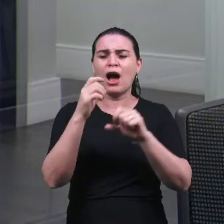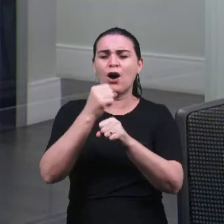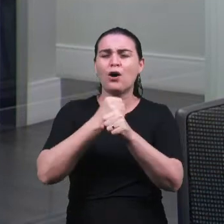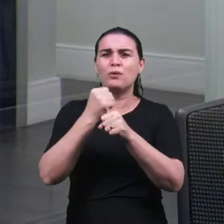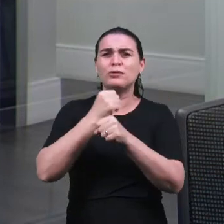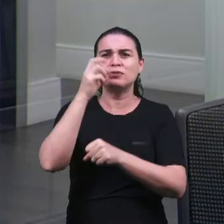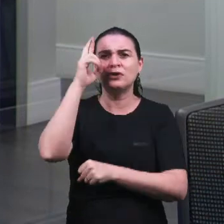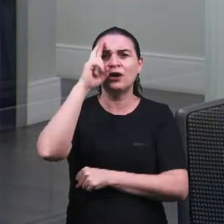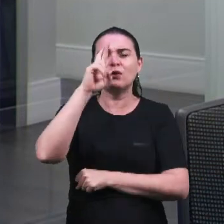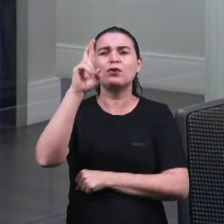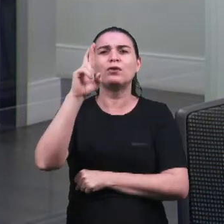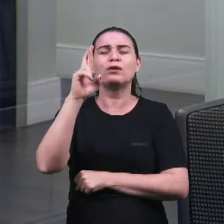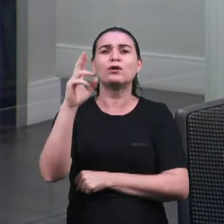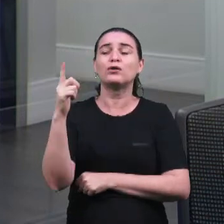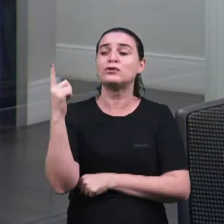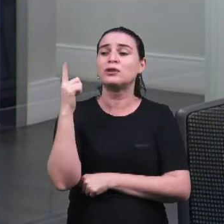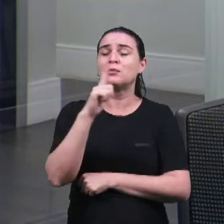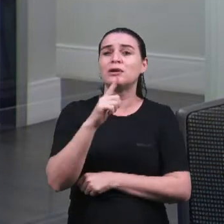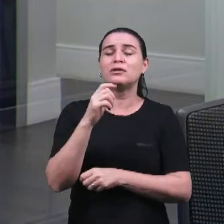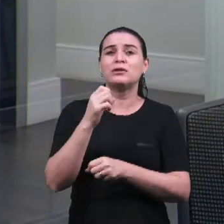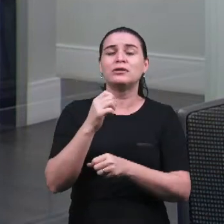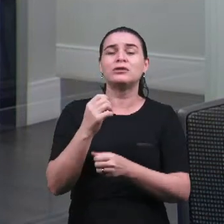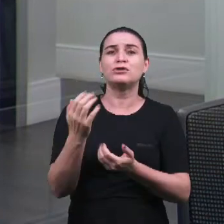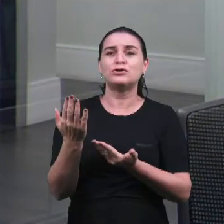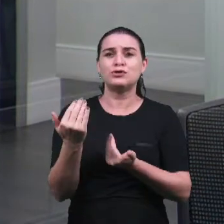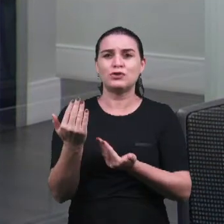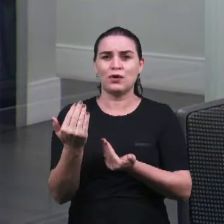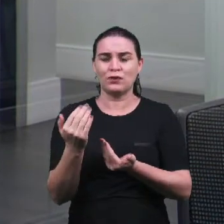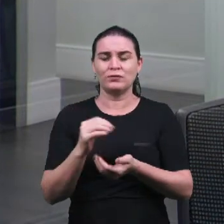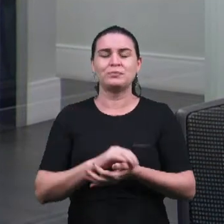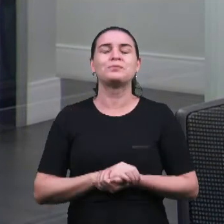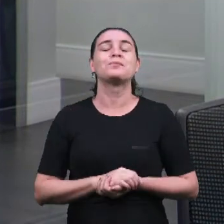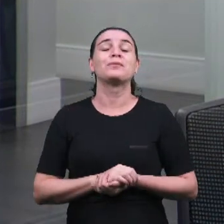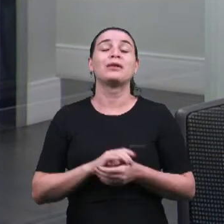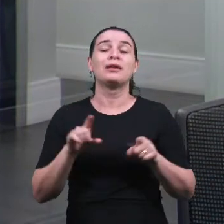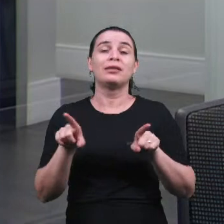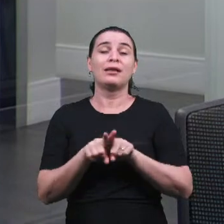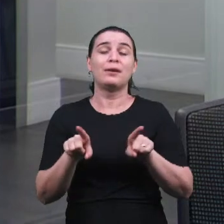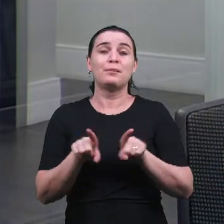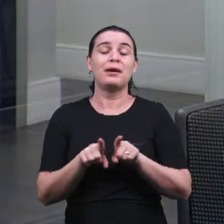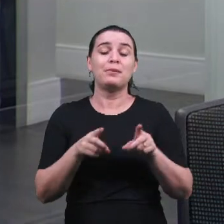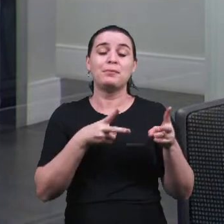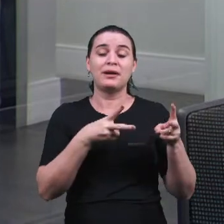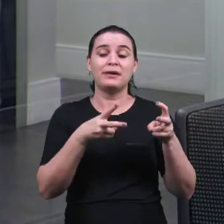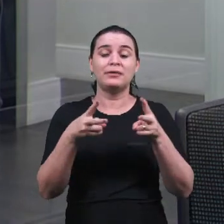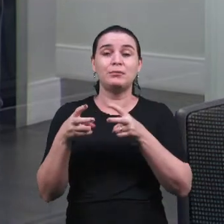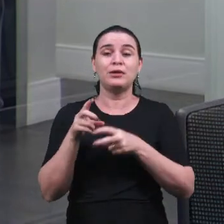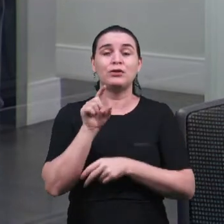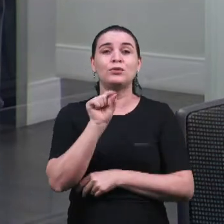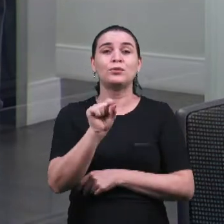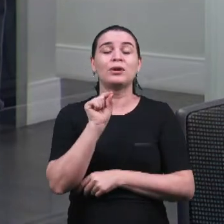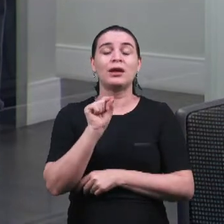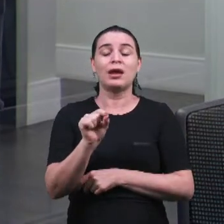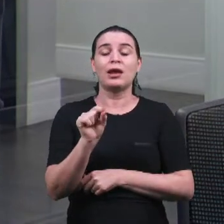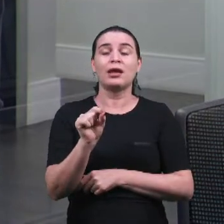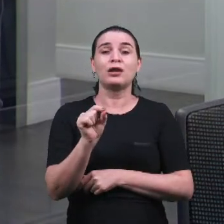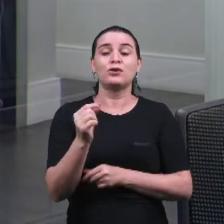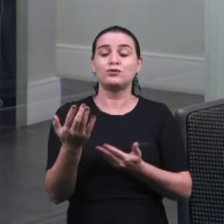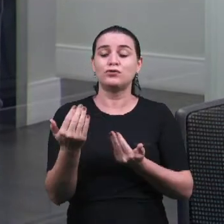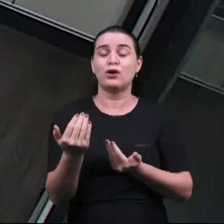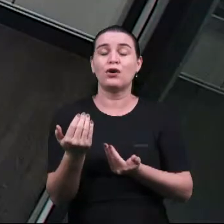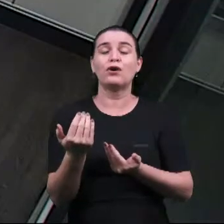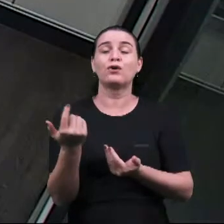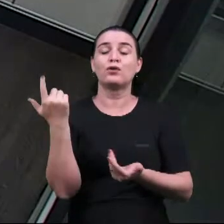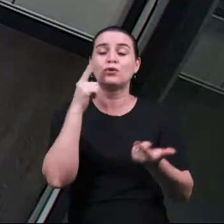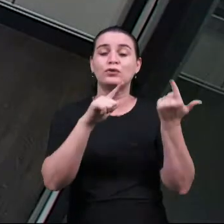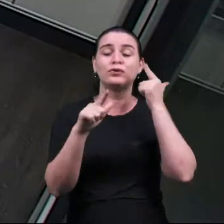vai conquistar com esses jovens. Agora, pastor Marcelo, eu tenho visto também que não só somente os jovens que têm recebido uma bênção no